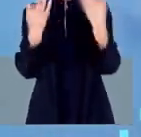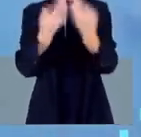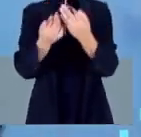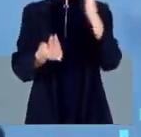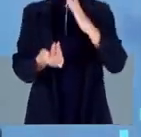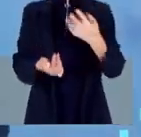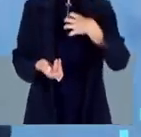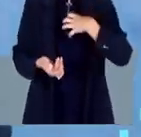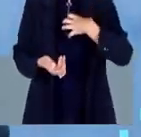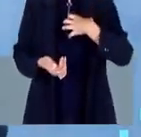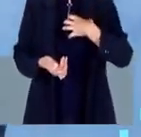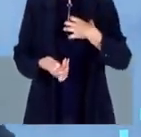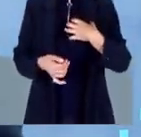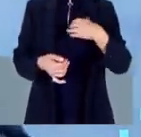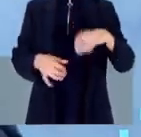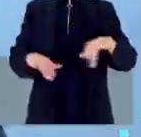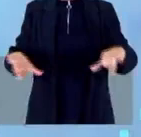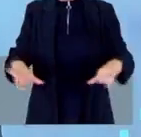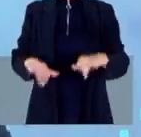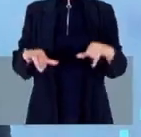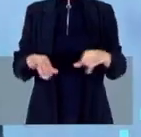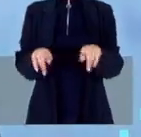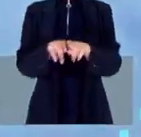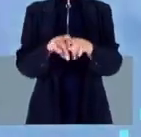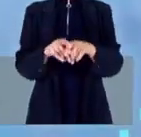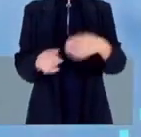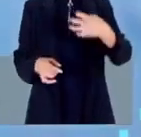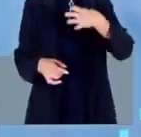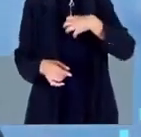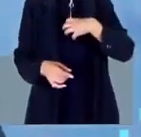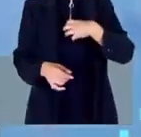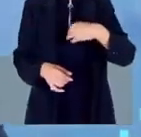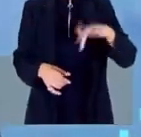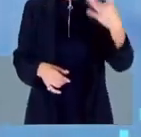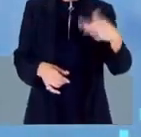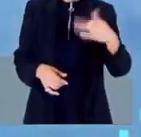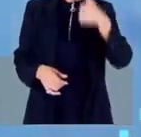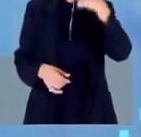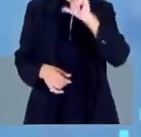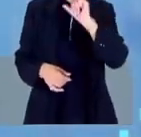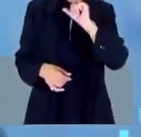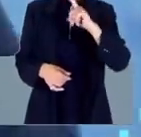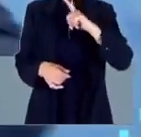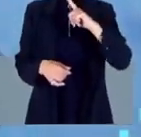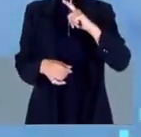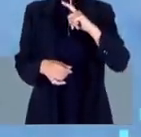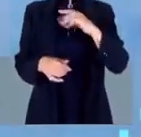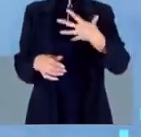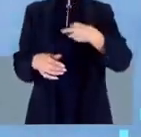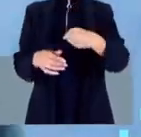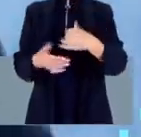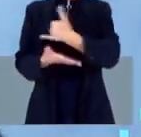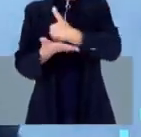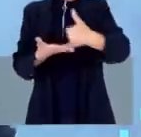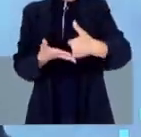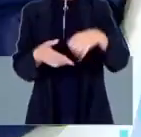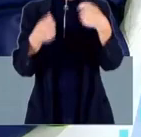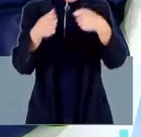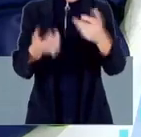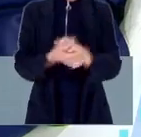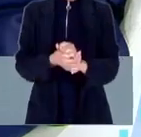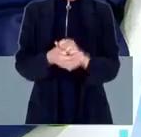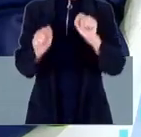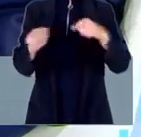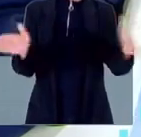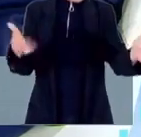é uma coisa que me dói demais como mãe eu sinto a dor da mãe que tem um filho dependente químico então nós temos que fechar a